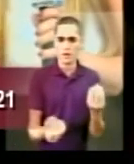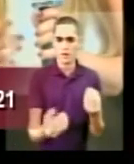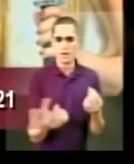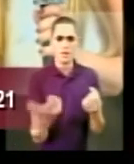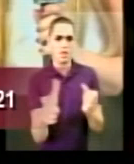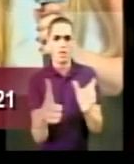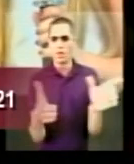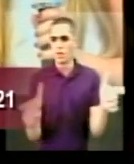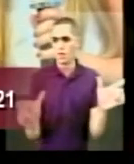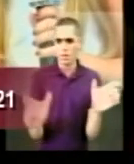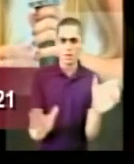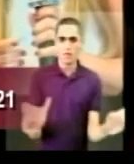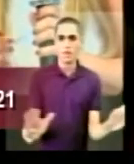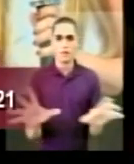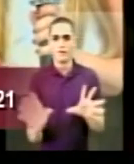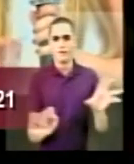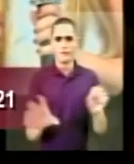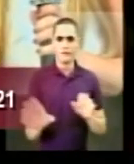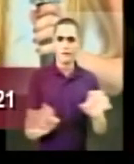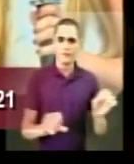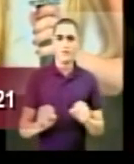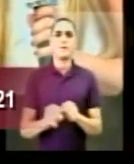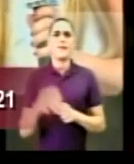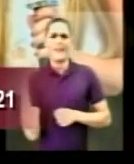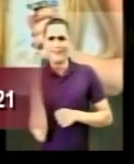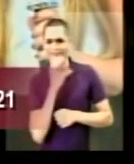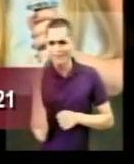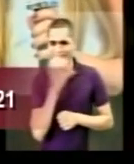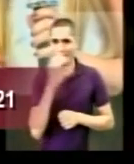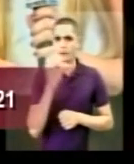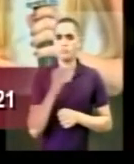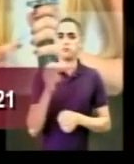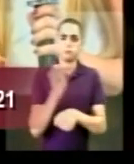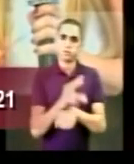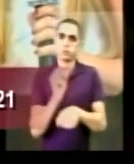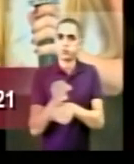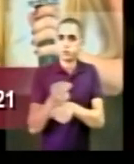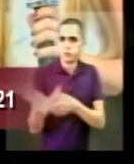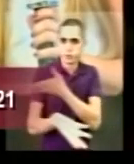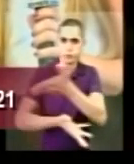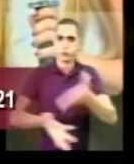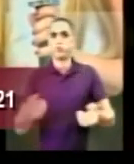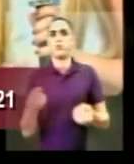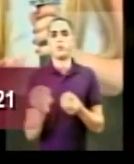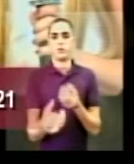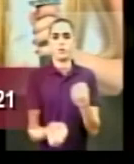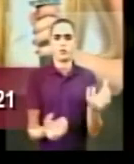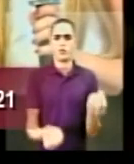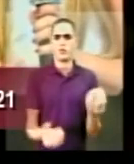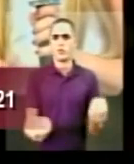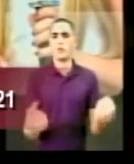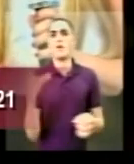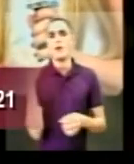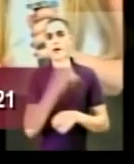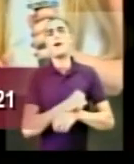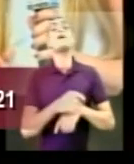infectar outras pessoas, é a velocidade de contágio que a gente fala. Então, como ele estava